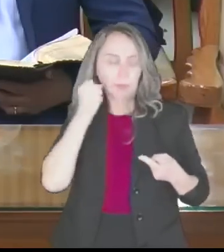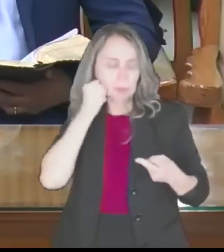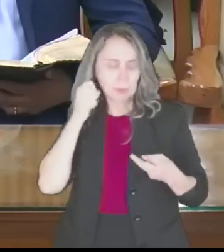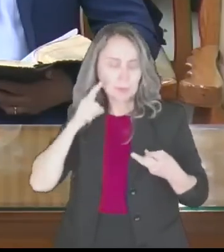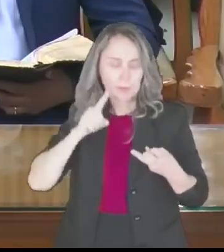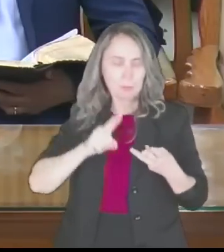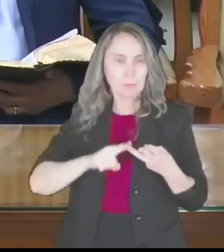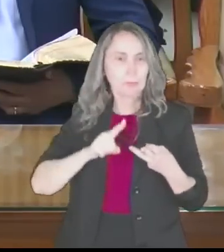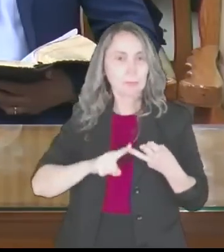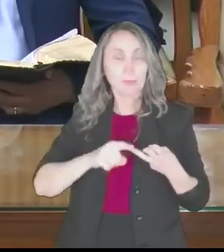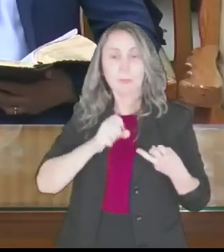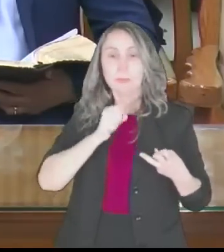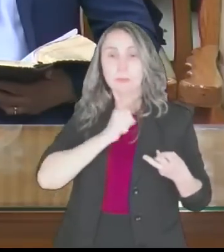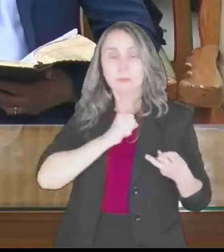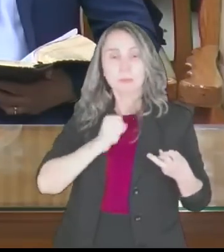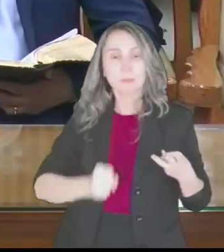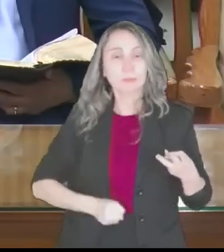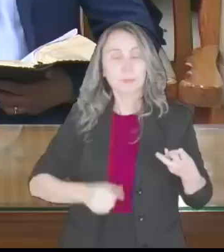sabiam.